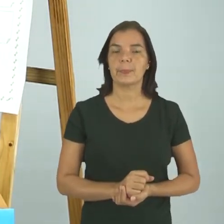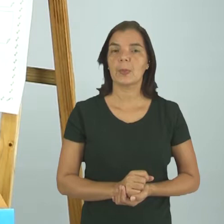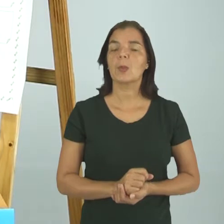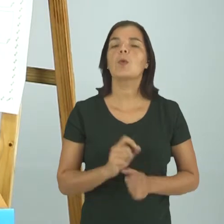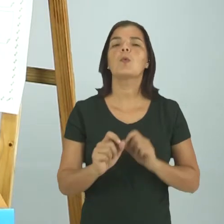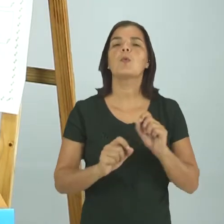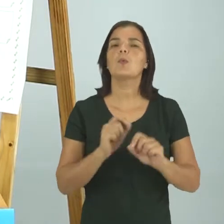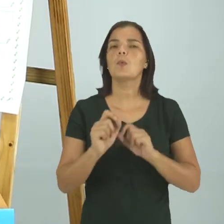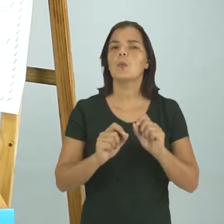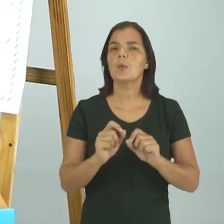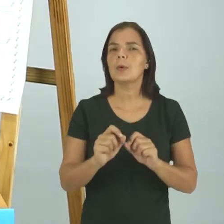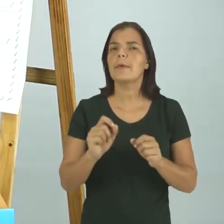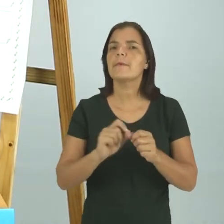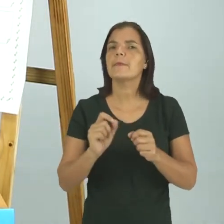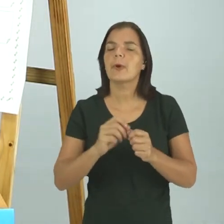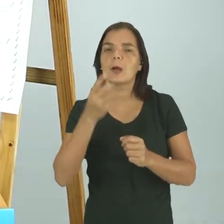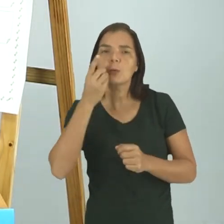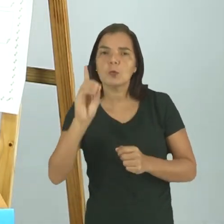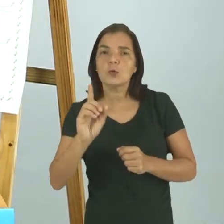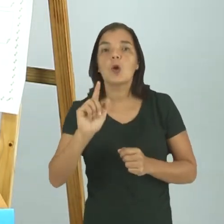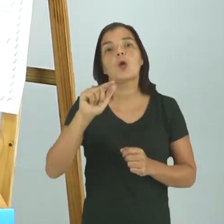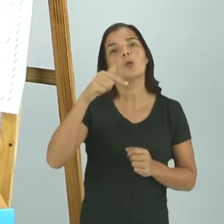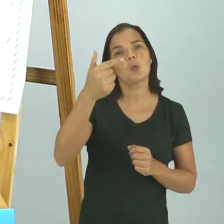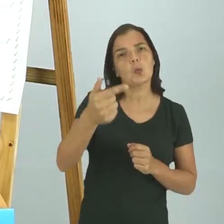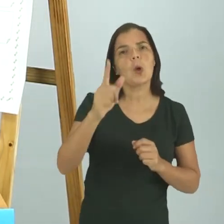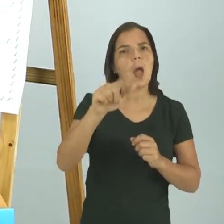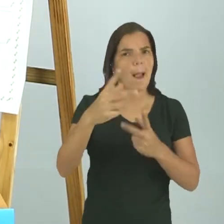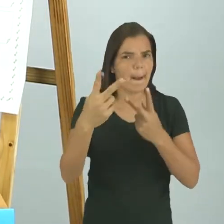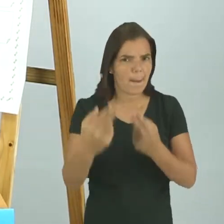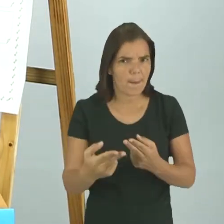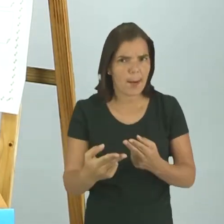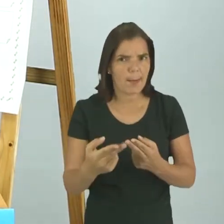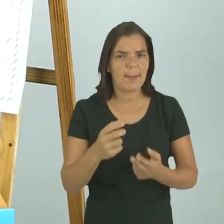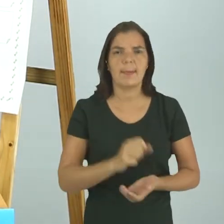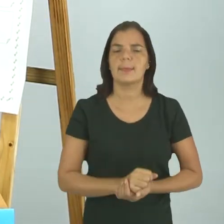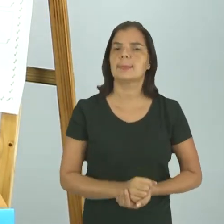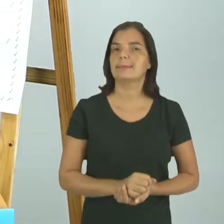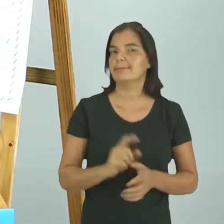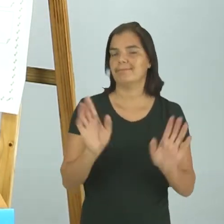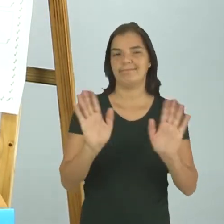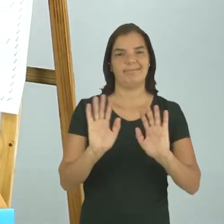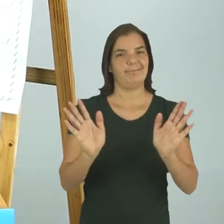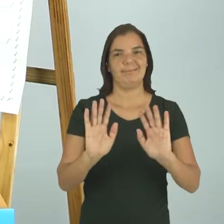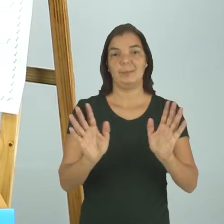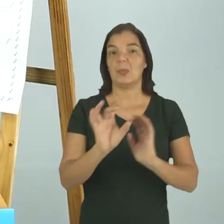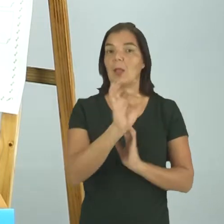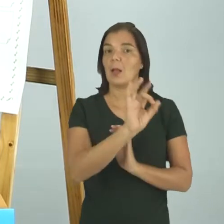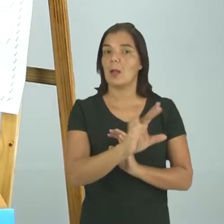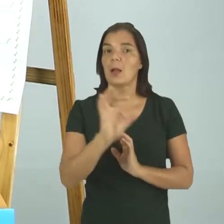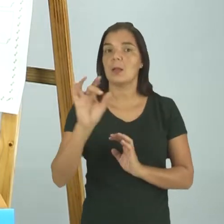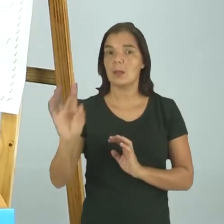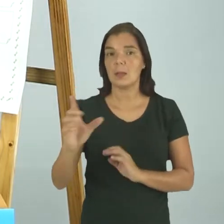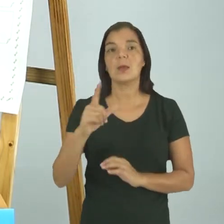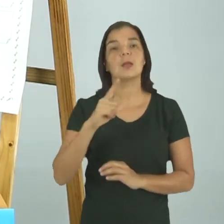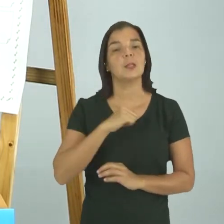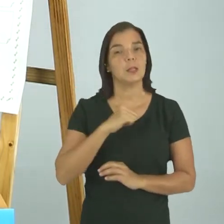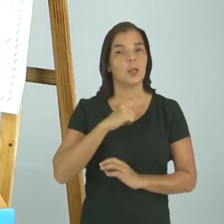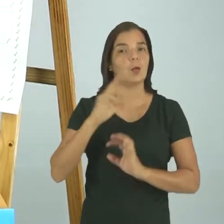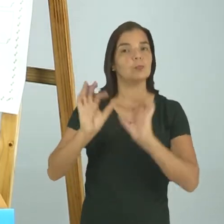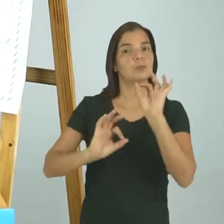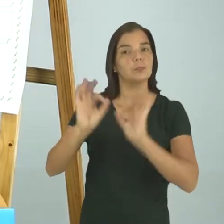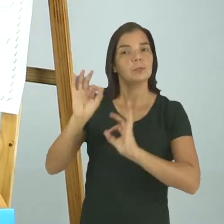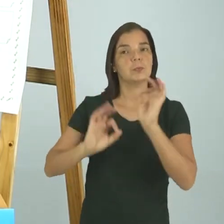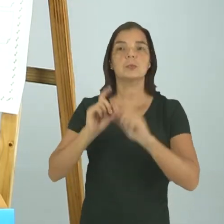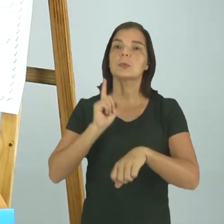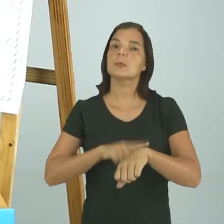O que um faz no dia e faz no outro é a mesma coisa? Não, né? Cada um tem a sua forma de organizar